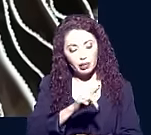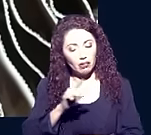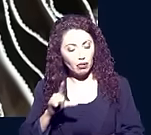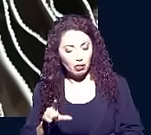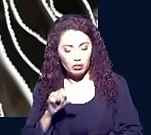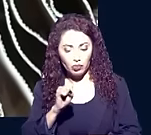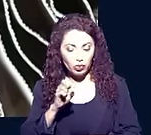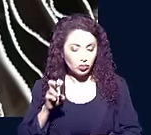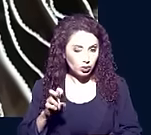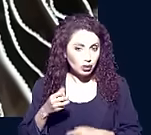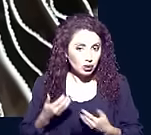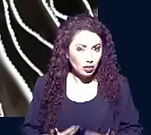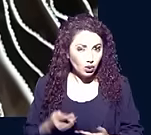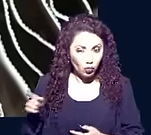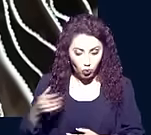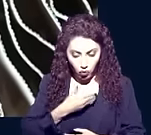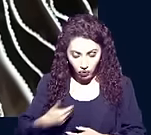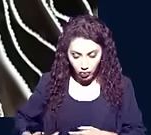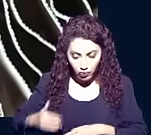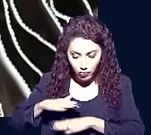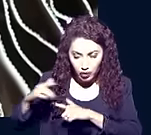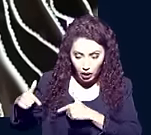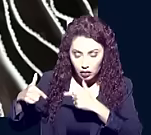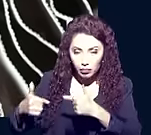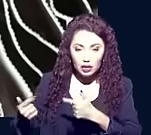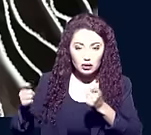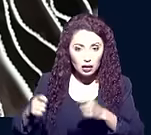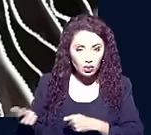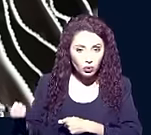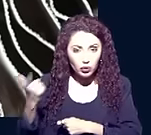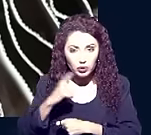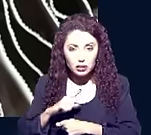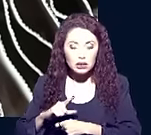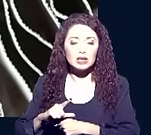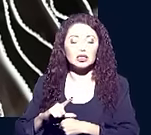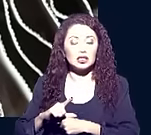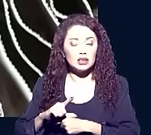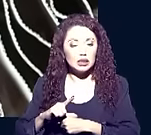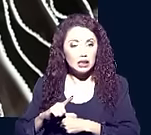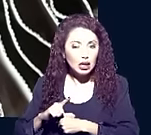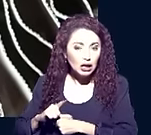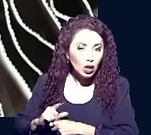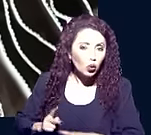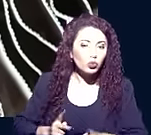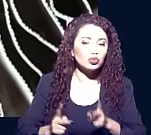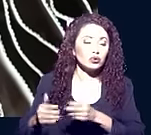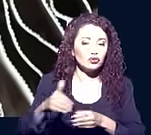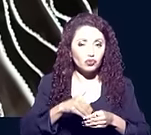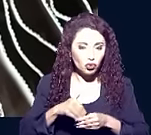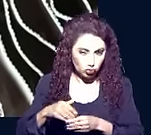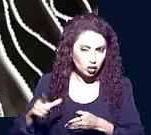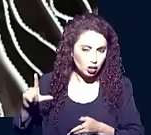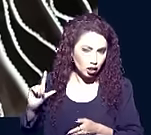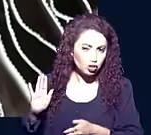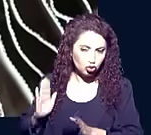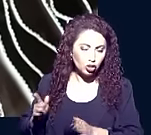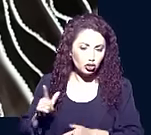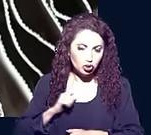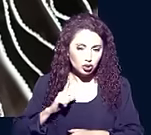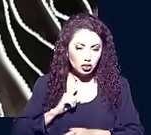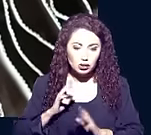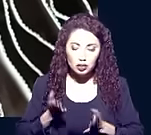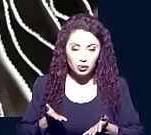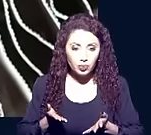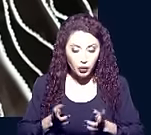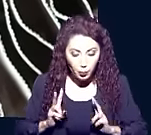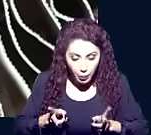a ação que o governo fez para estabilizar uns votos que vinha tendo e a gente tem aqui que saber de uma coisa gente o mesmo